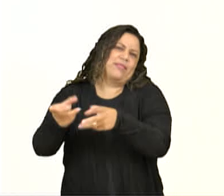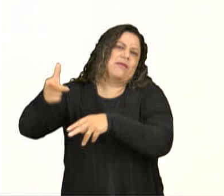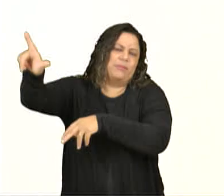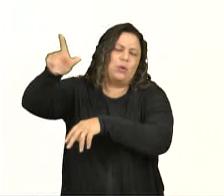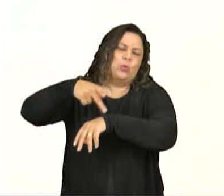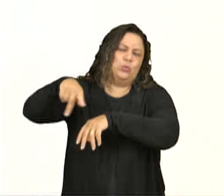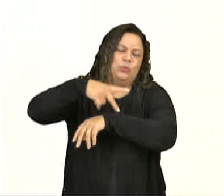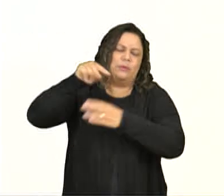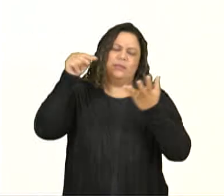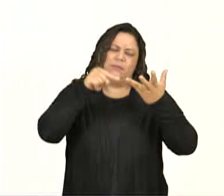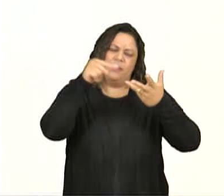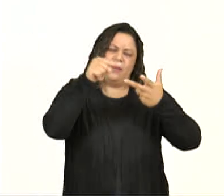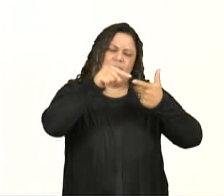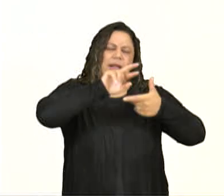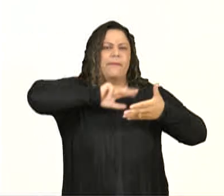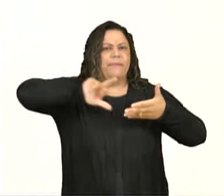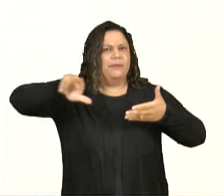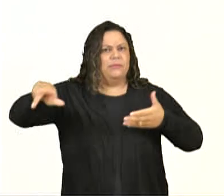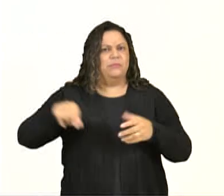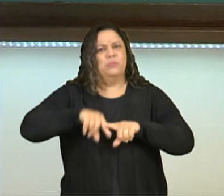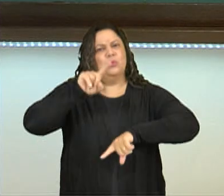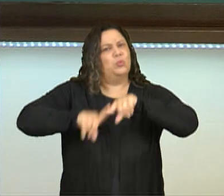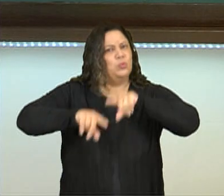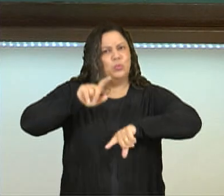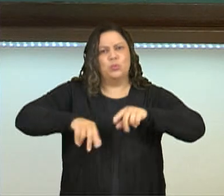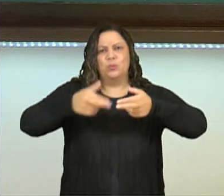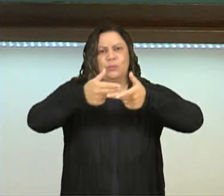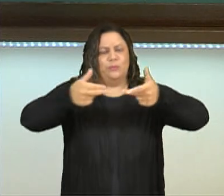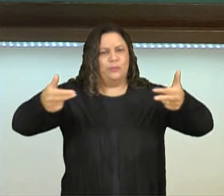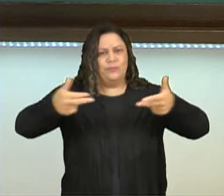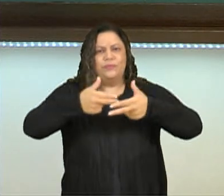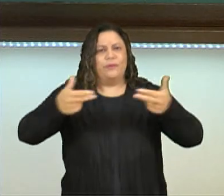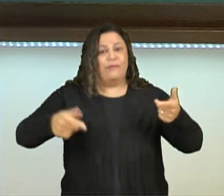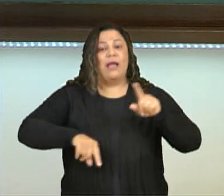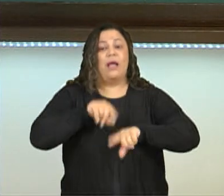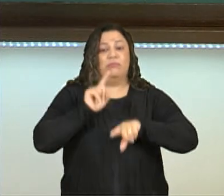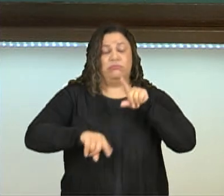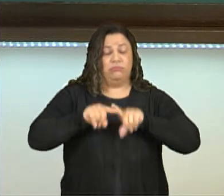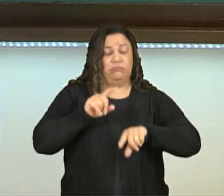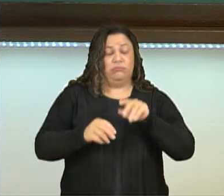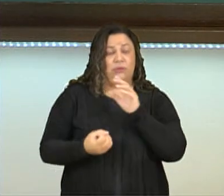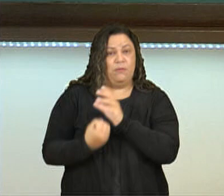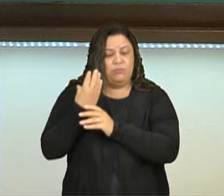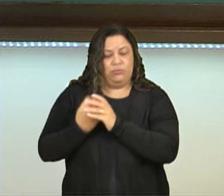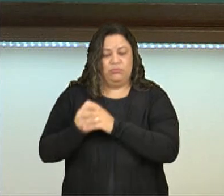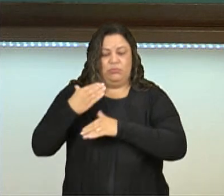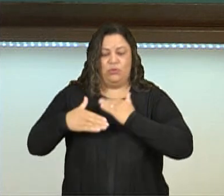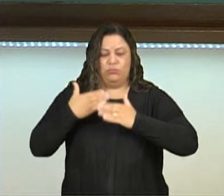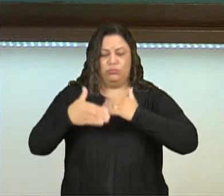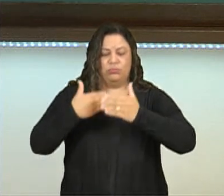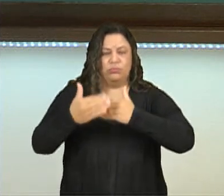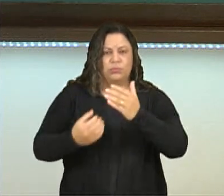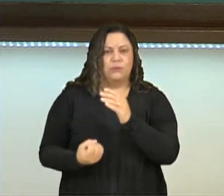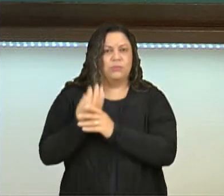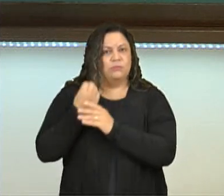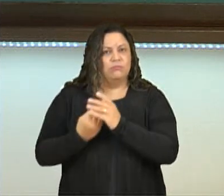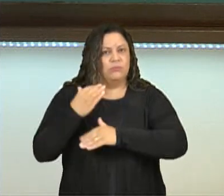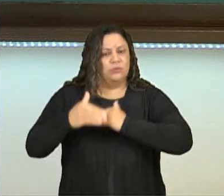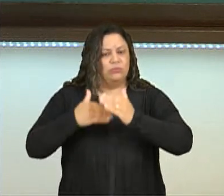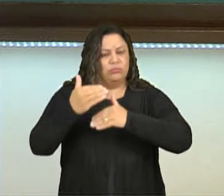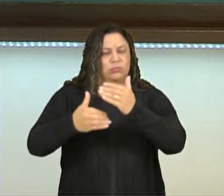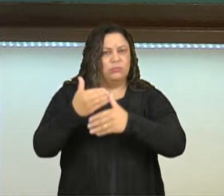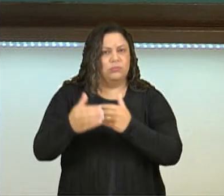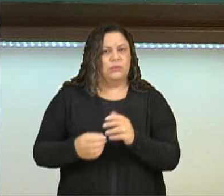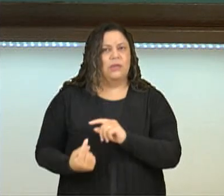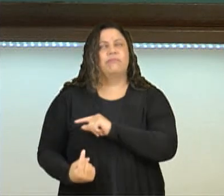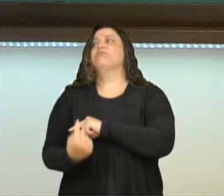grãos, celulose. Veja que focado muito no aspecto de matéria-prima, que é uma das características que nós puxamos desde